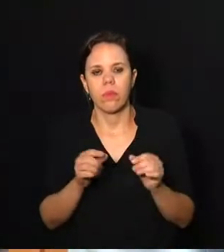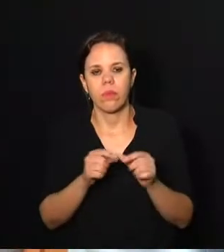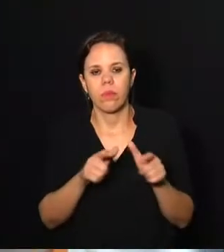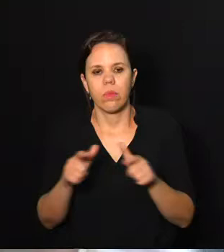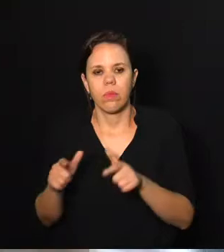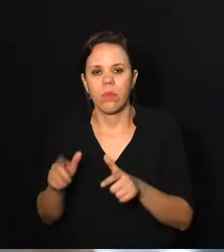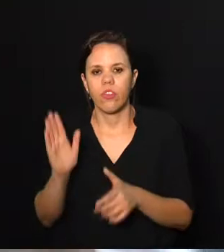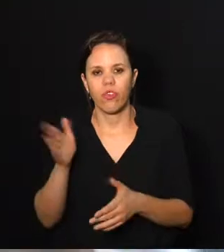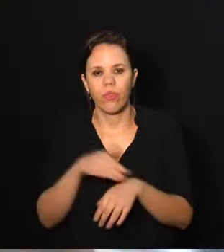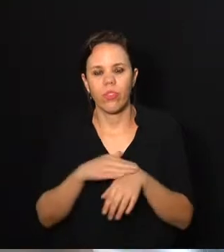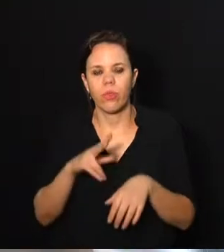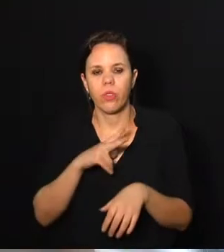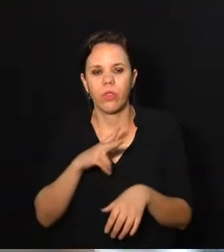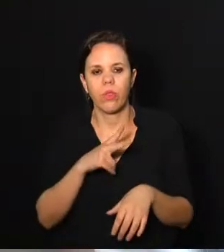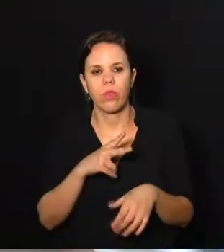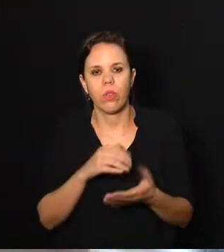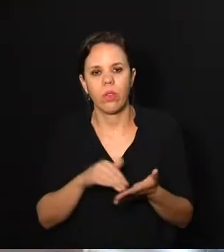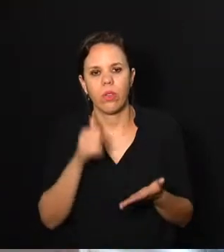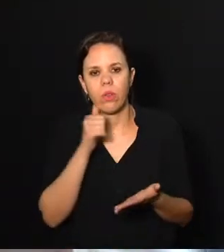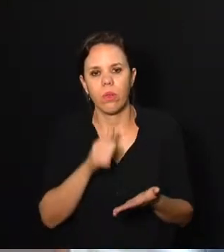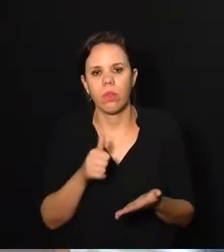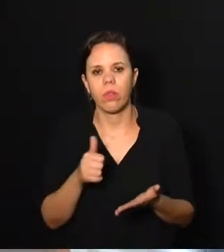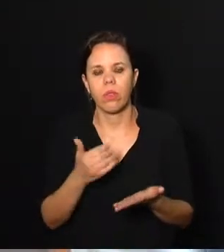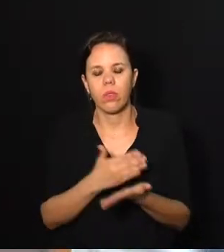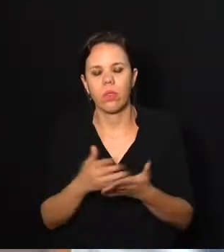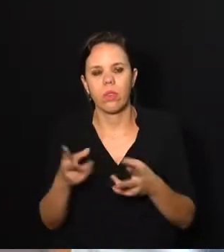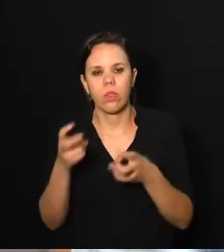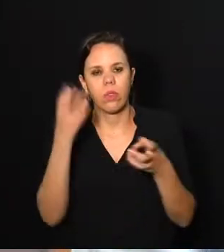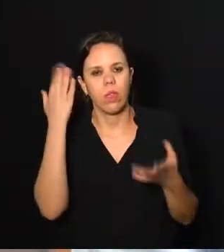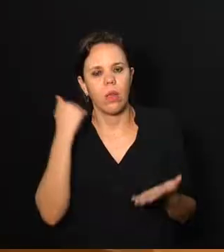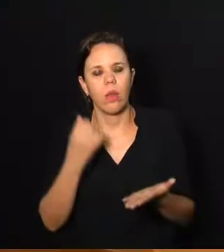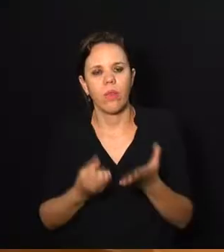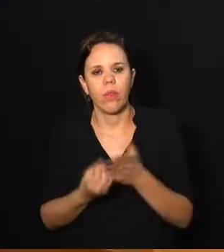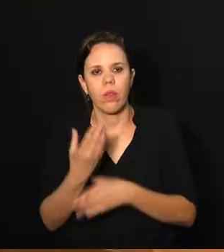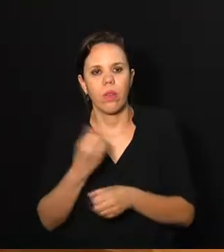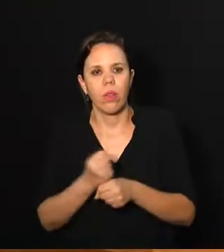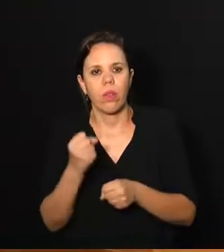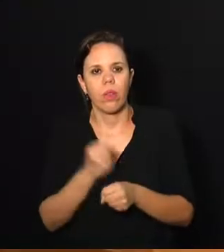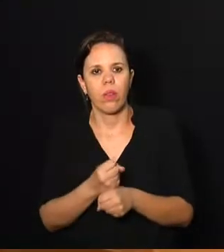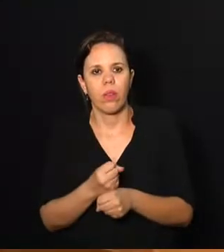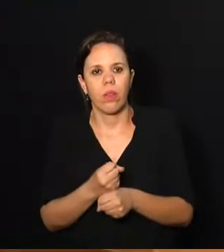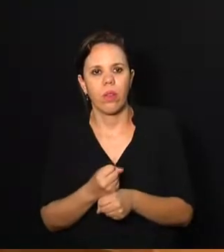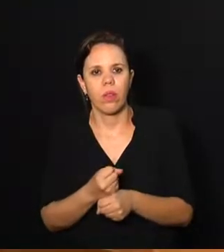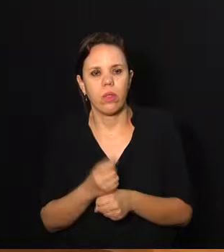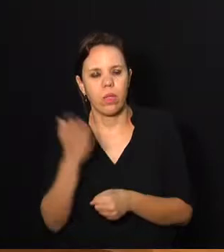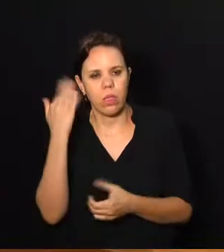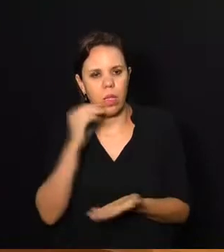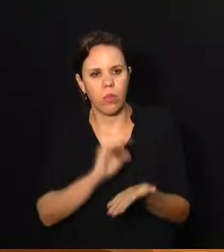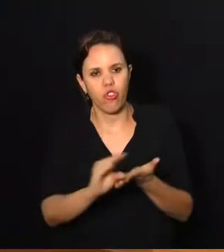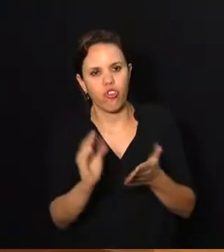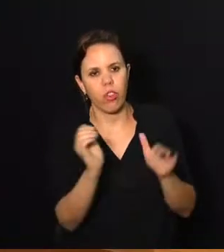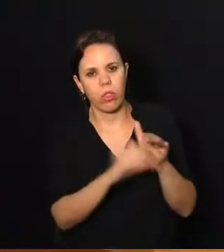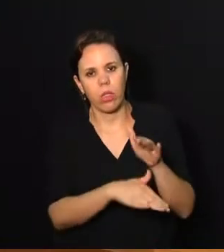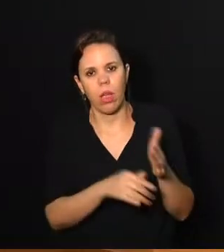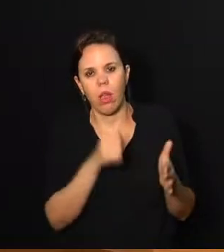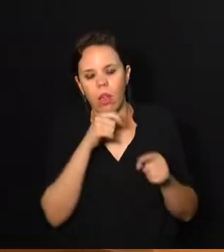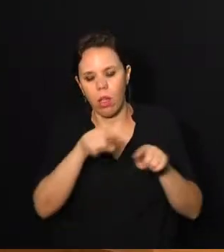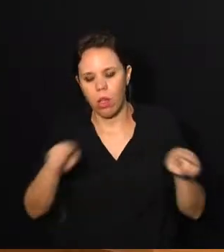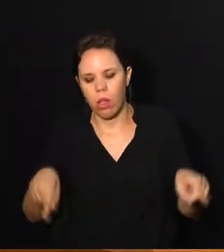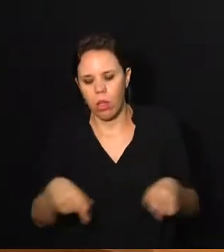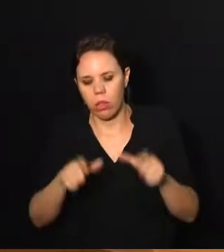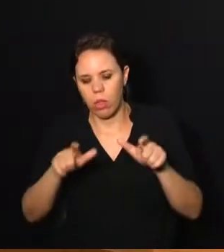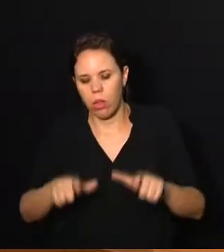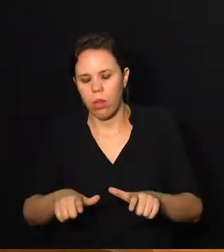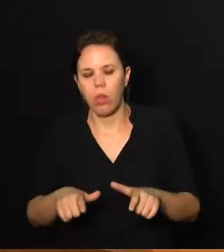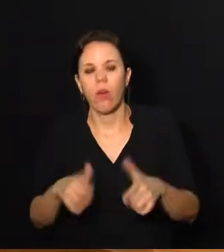particularmente. Você tem previsão do início das obras, de término? Como é que está a situação? O dinheiro está na conta, o terreno está lá, o